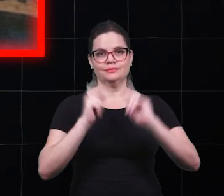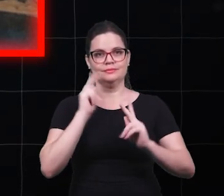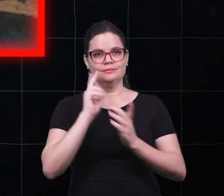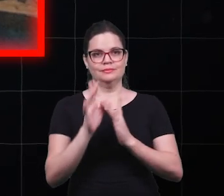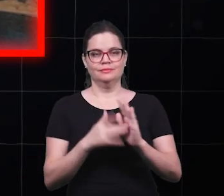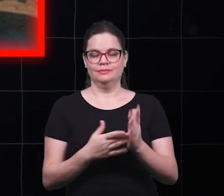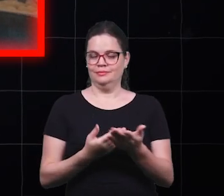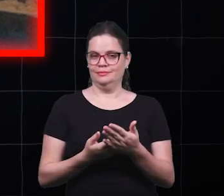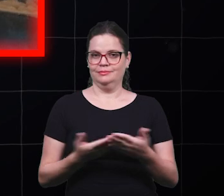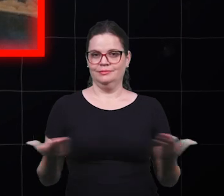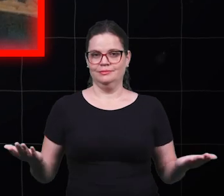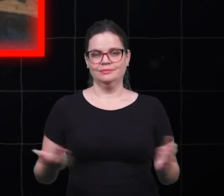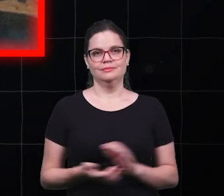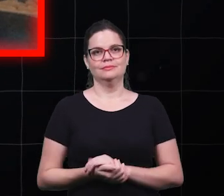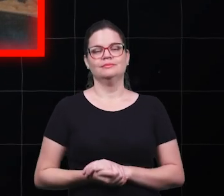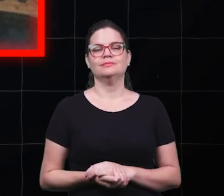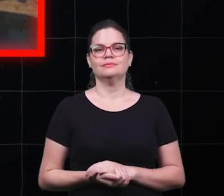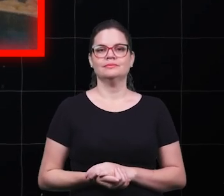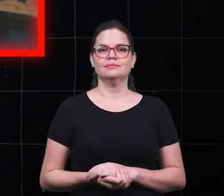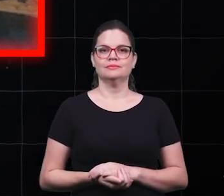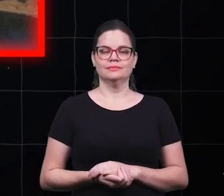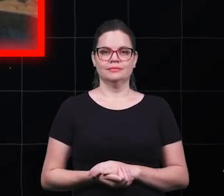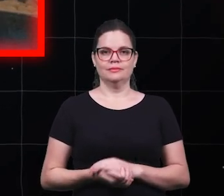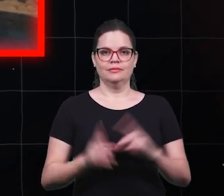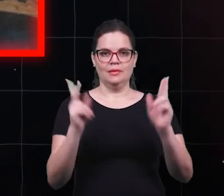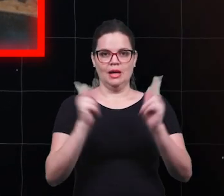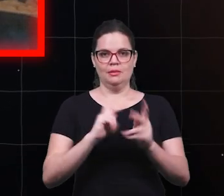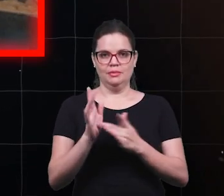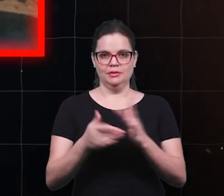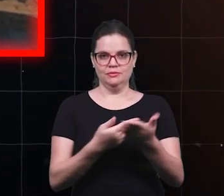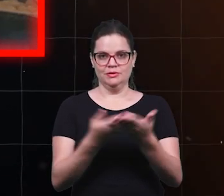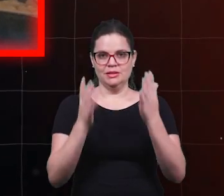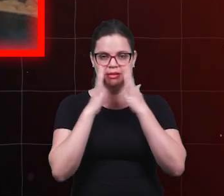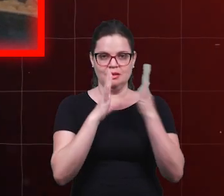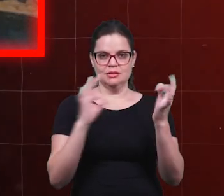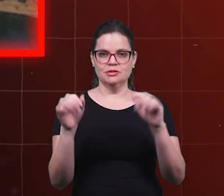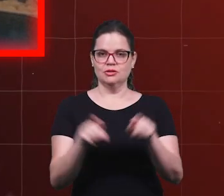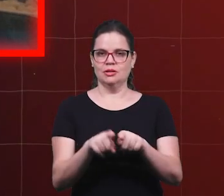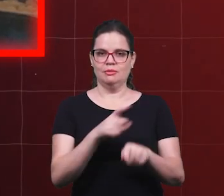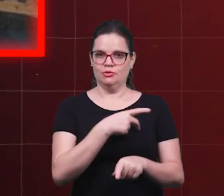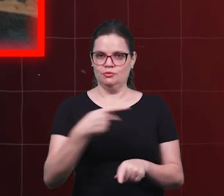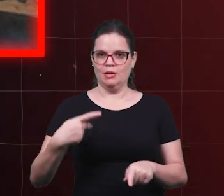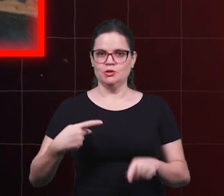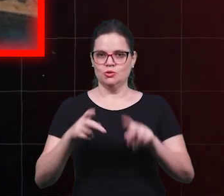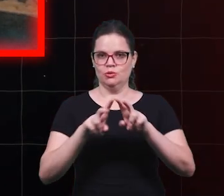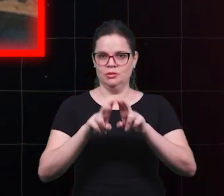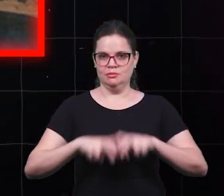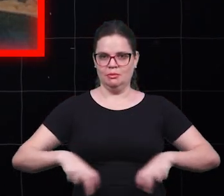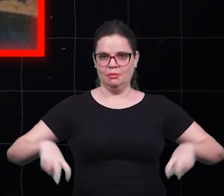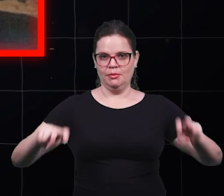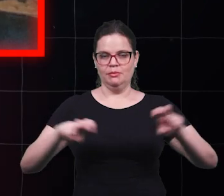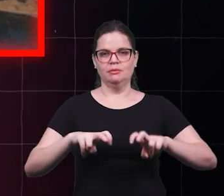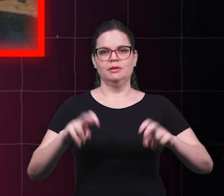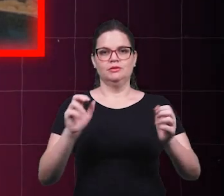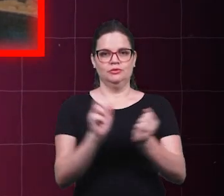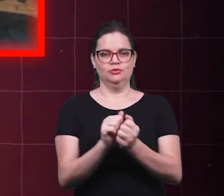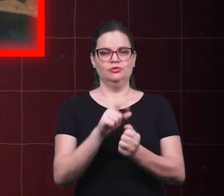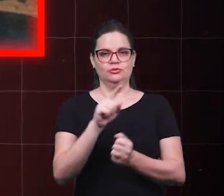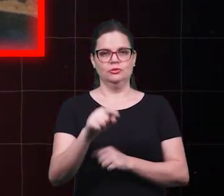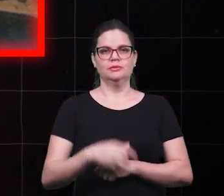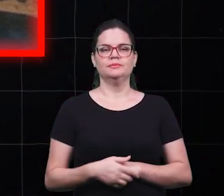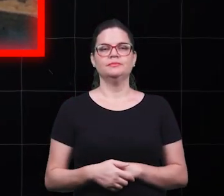Senhor, Willer, a paz do Senhor, pastor Tiago, a paz do Senhor a todos que estão nos assistindo pela TV Manaim, o programa Ciência e